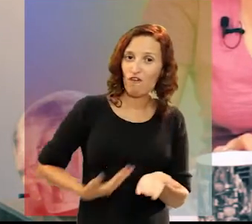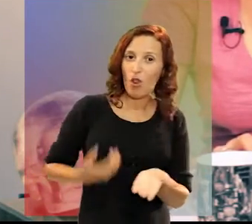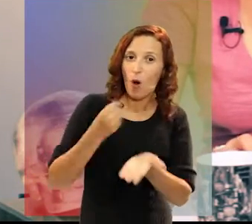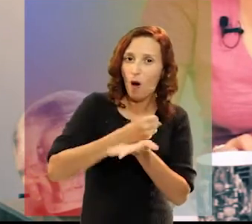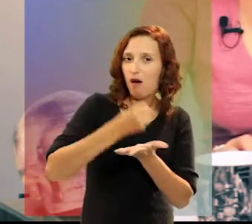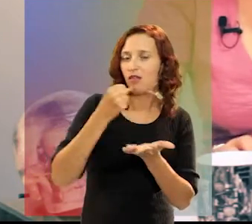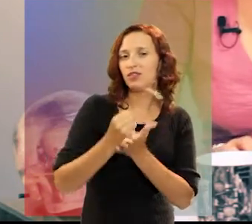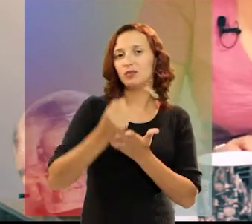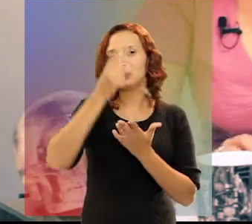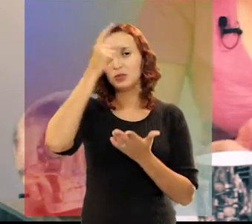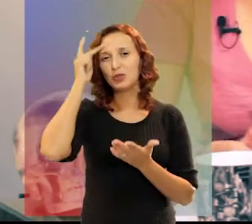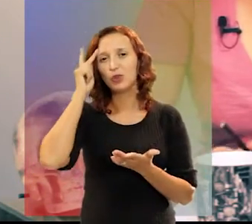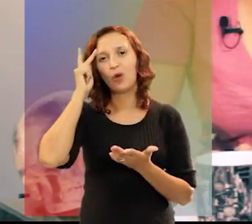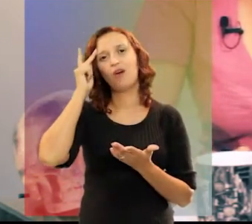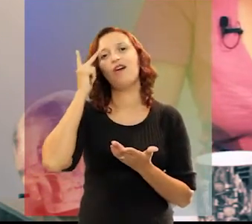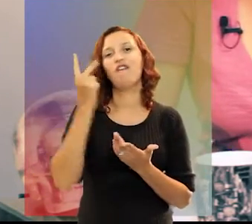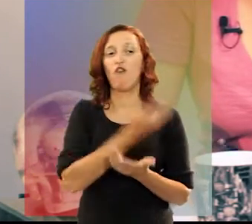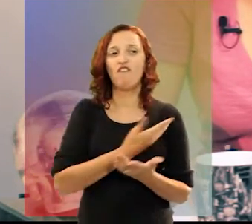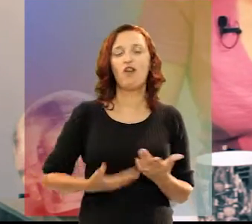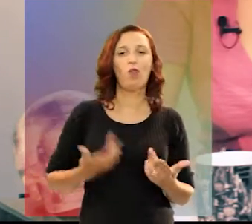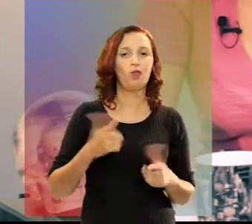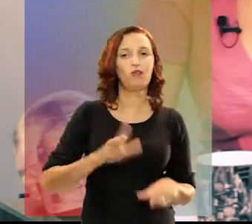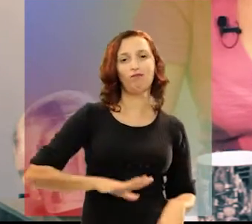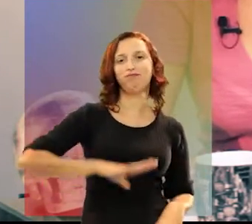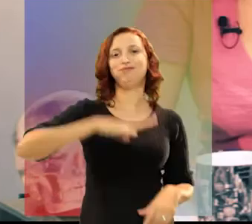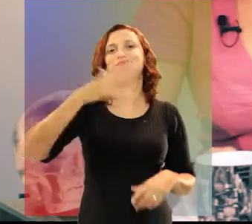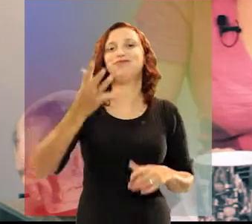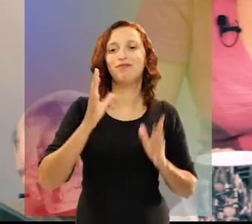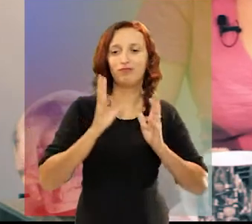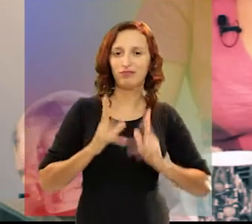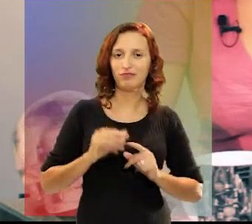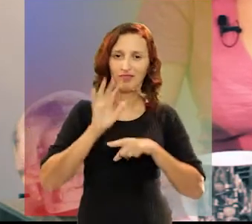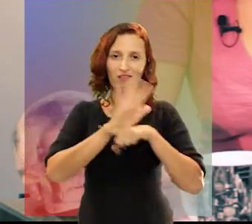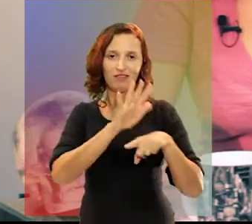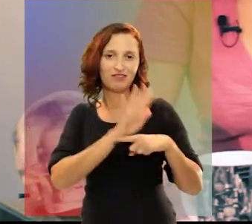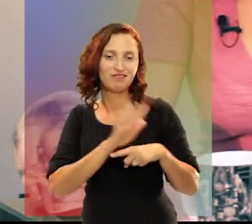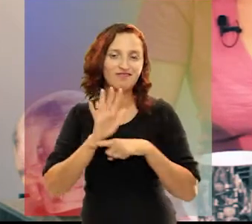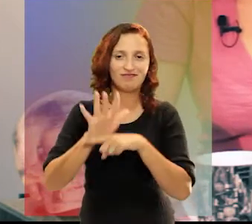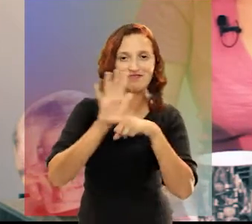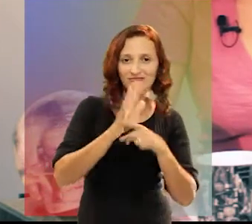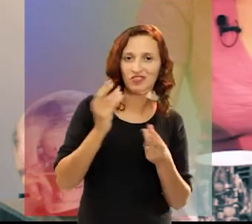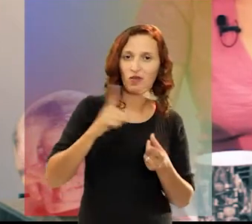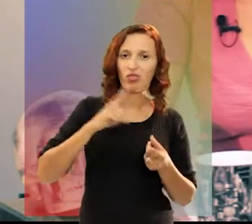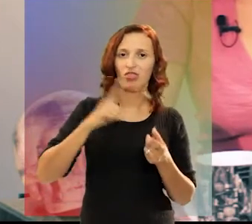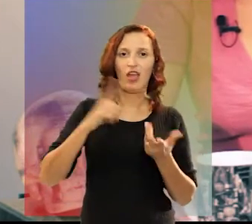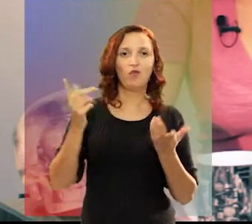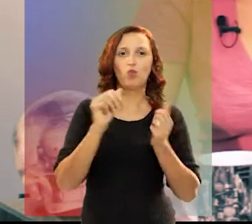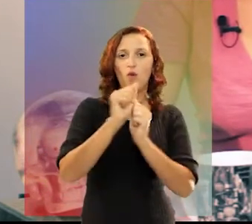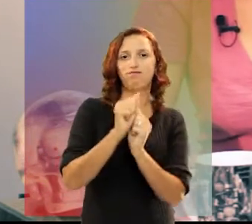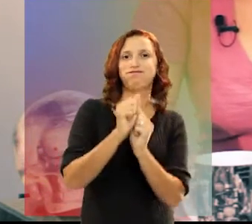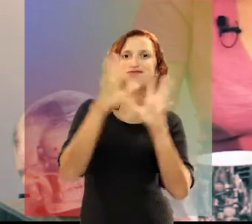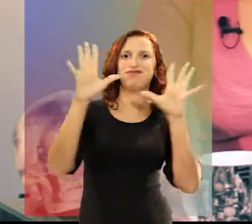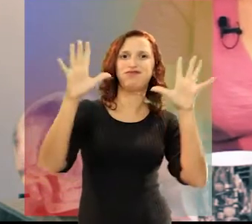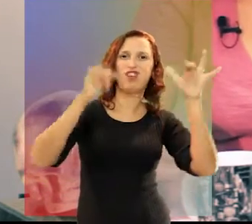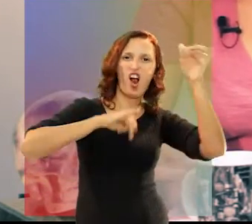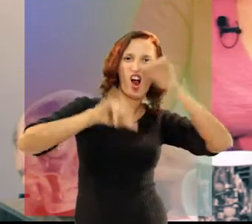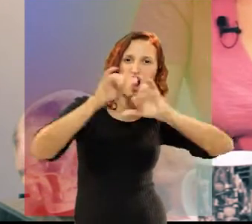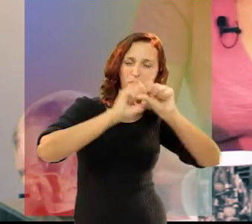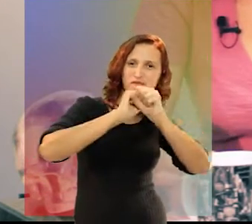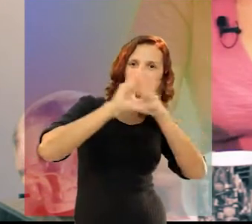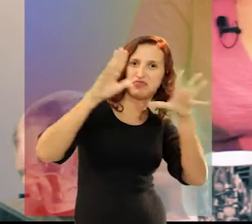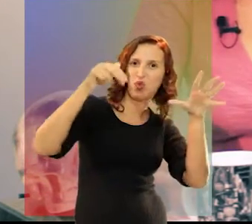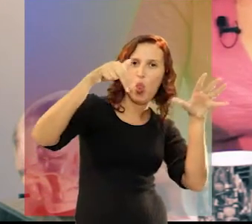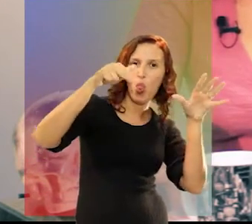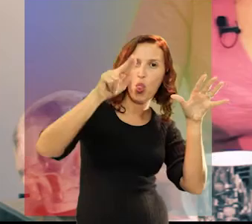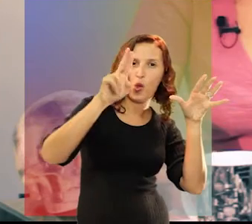os vigilantes para fazer o trabalho sujo que o governo não tem coragem de fazer. E você tem ali um acidente, né, muito claro, muito forte, que é o